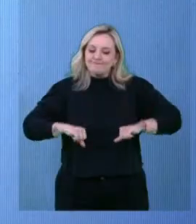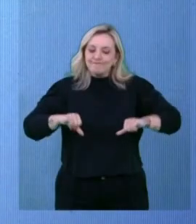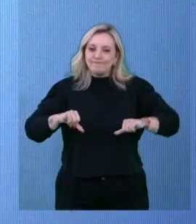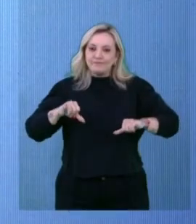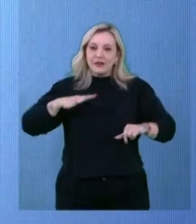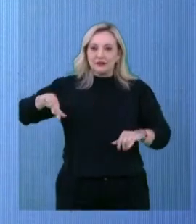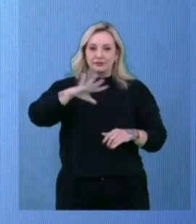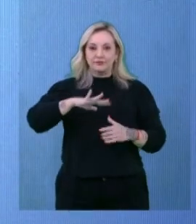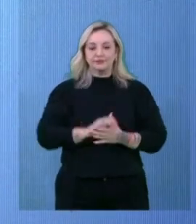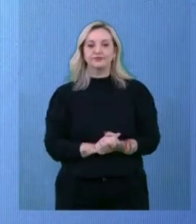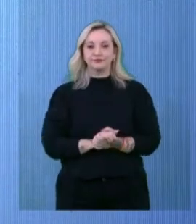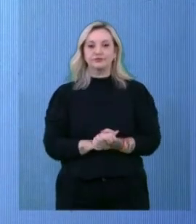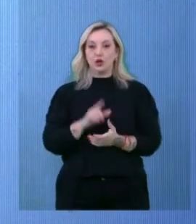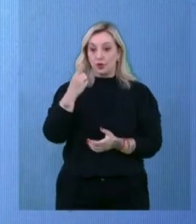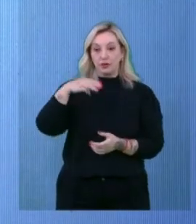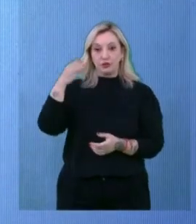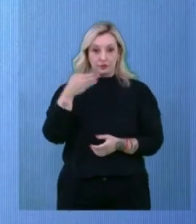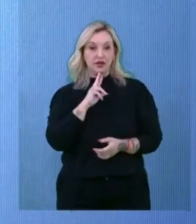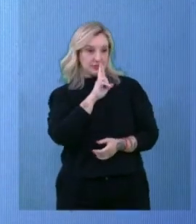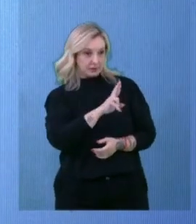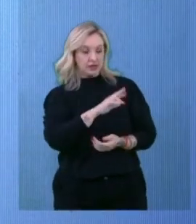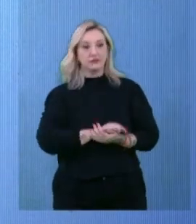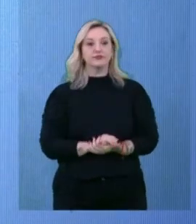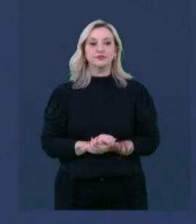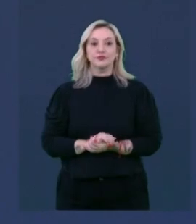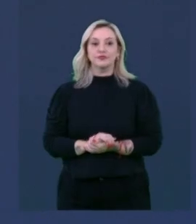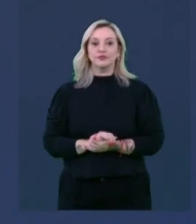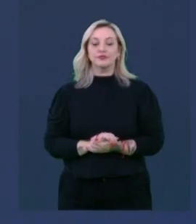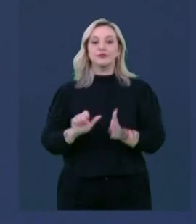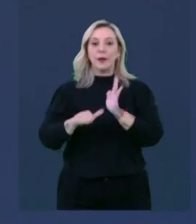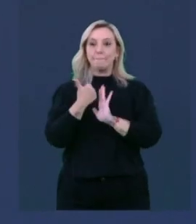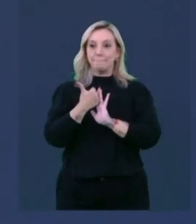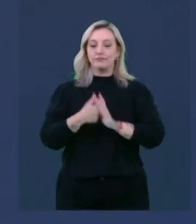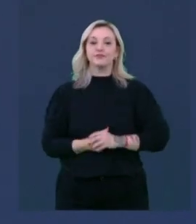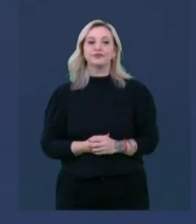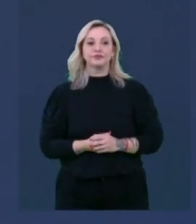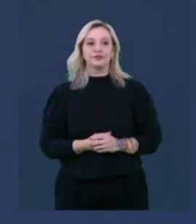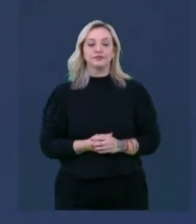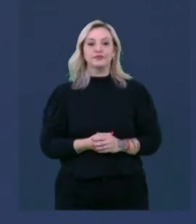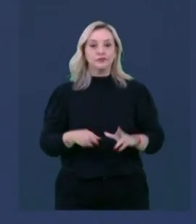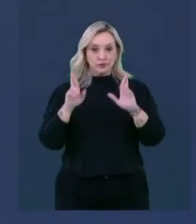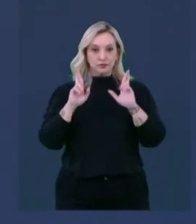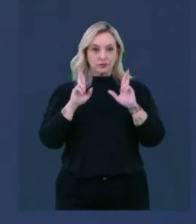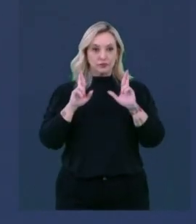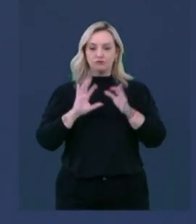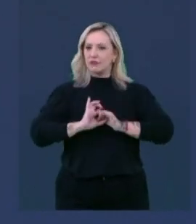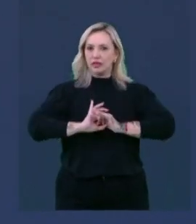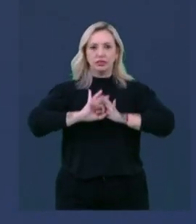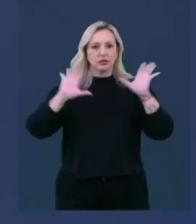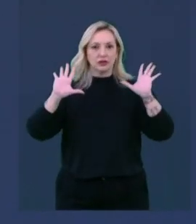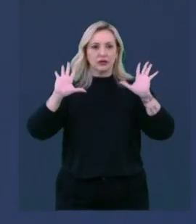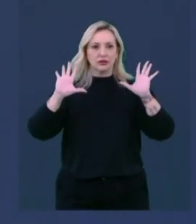nossa candidato o senhor tem 1 minuto e meio pra resposta primeiro detalhe eu espero que democraticamente